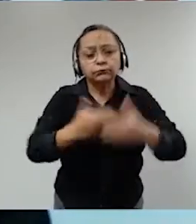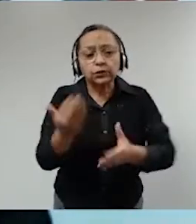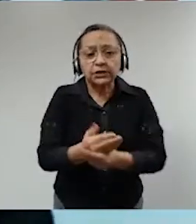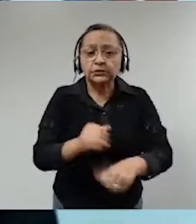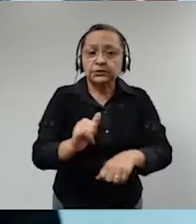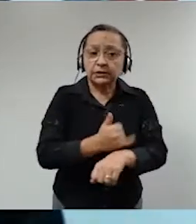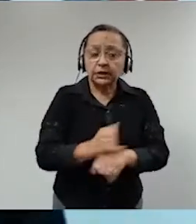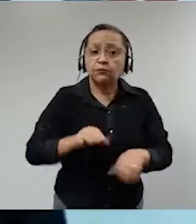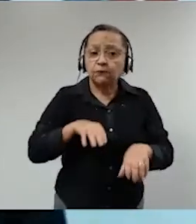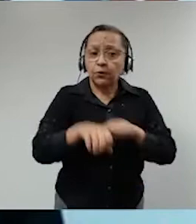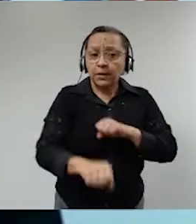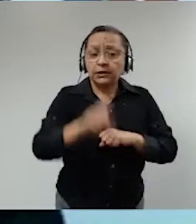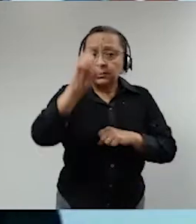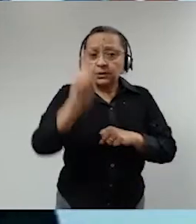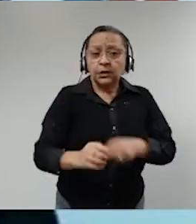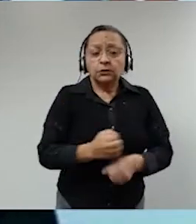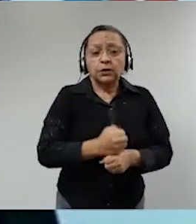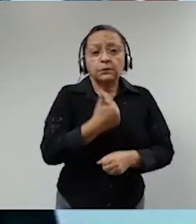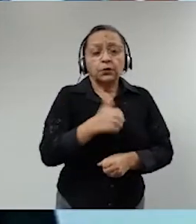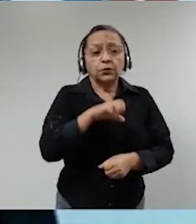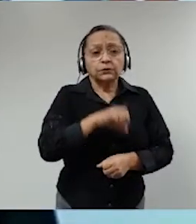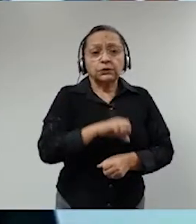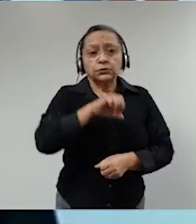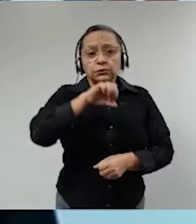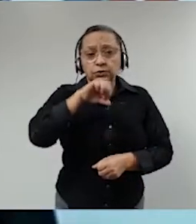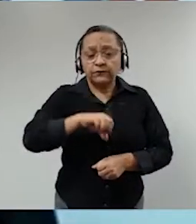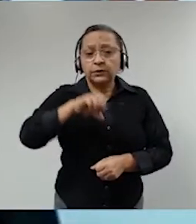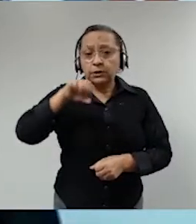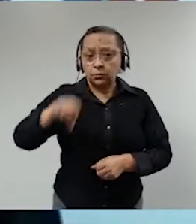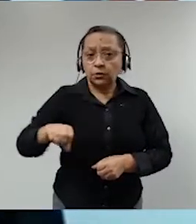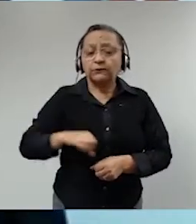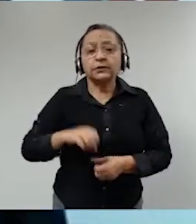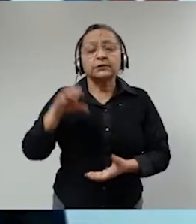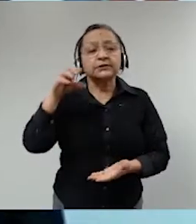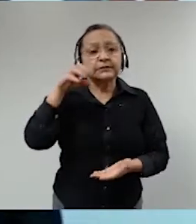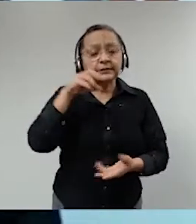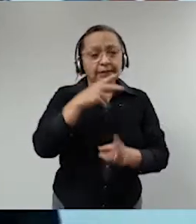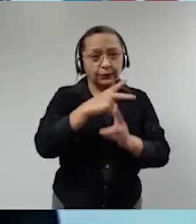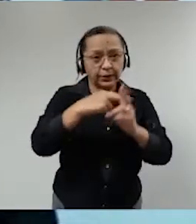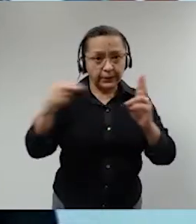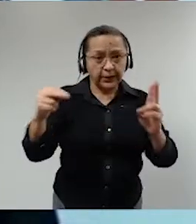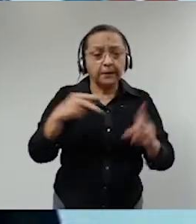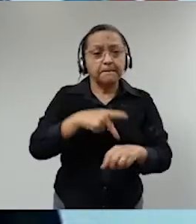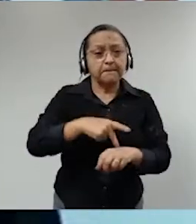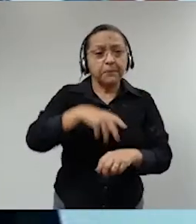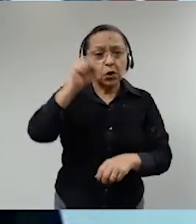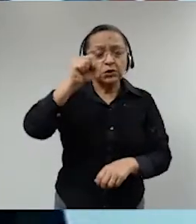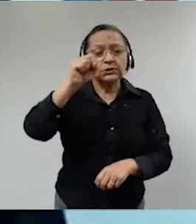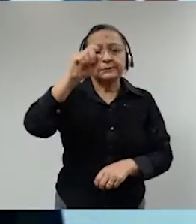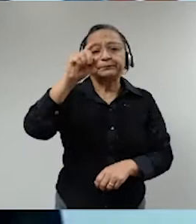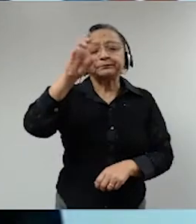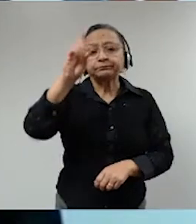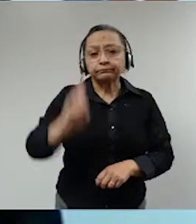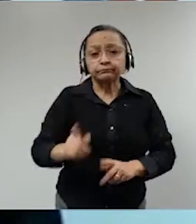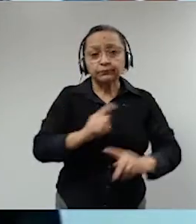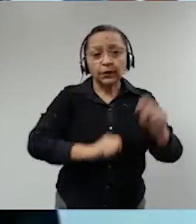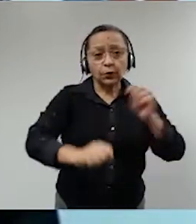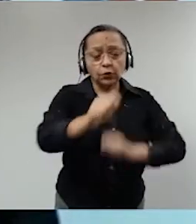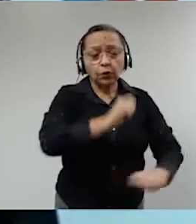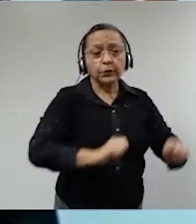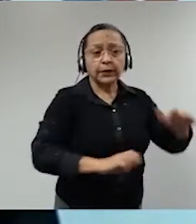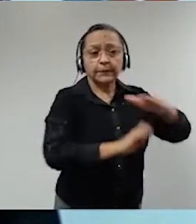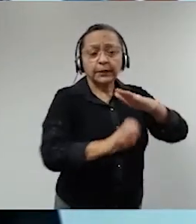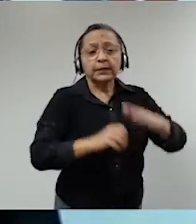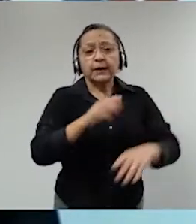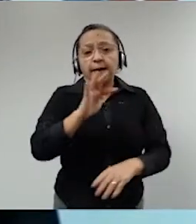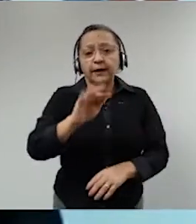Direito em 1999 no Centro Universitário de Brasília. Fez pós-graduação em Direito Econômico e das Empresas pela